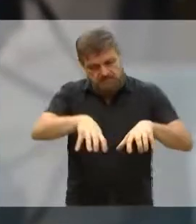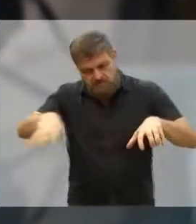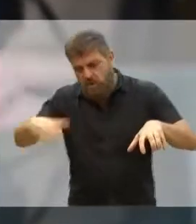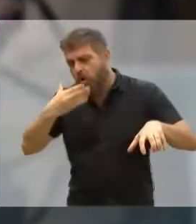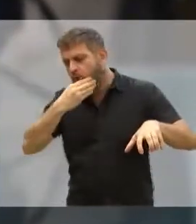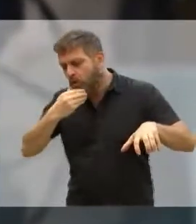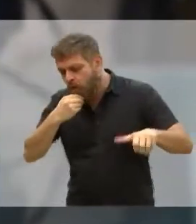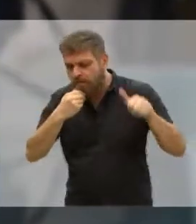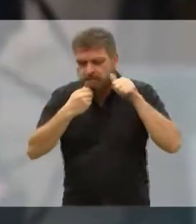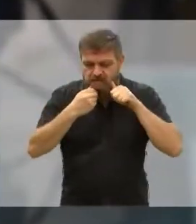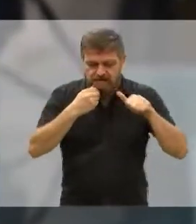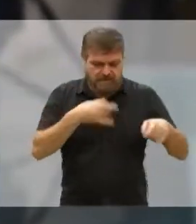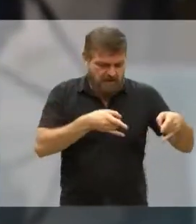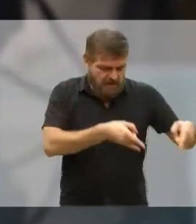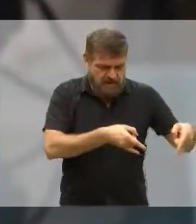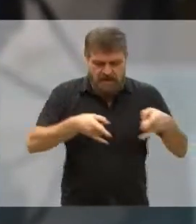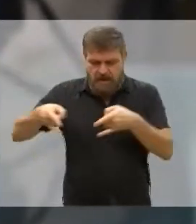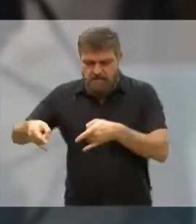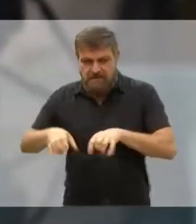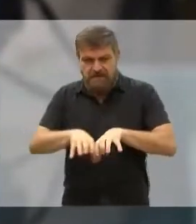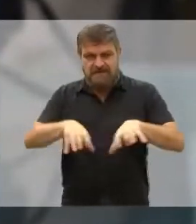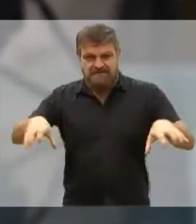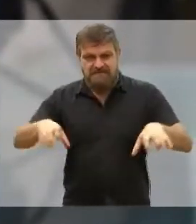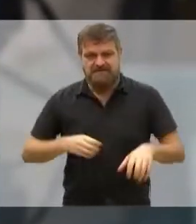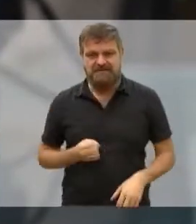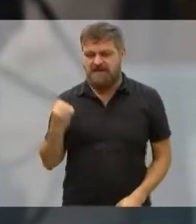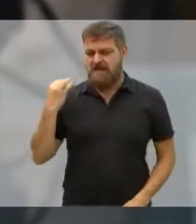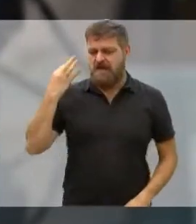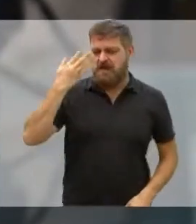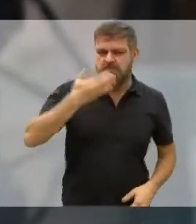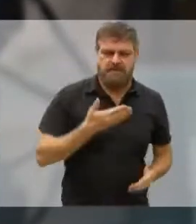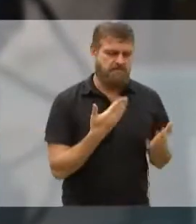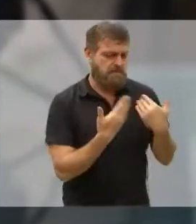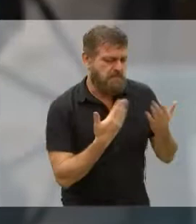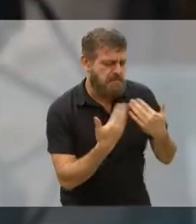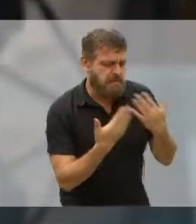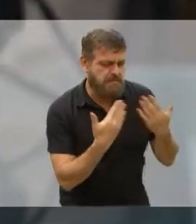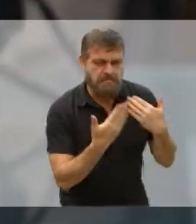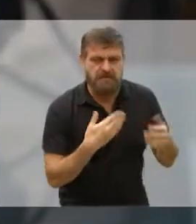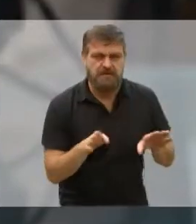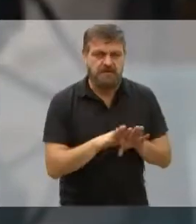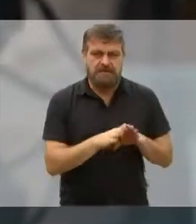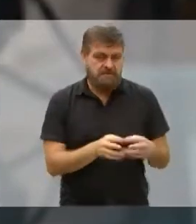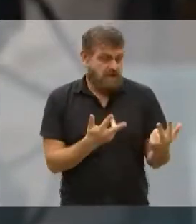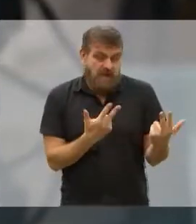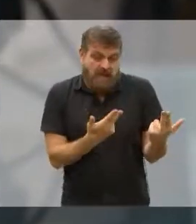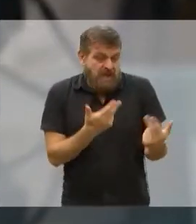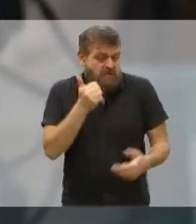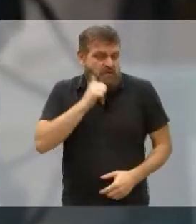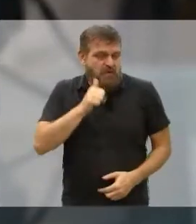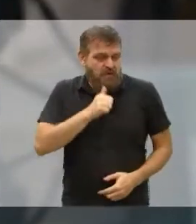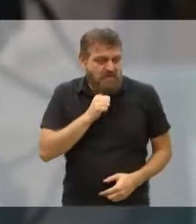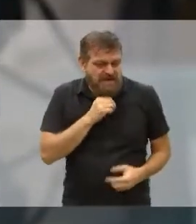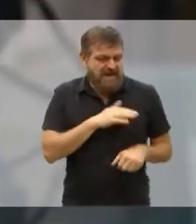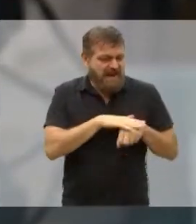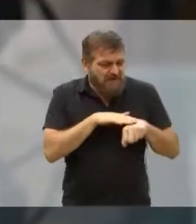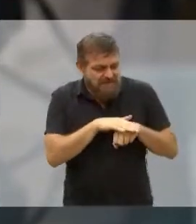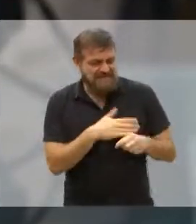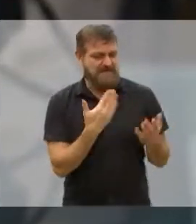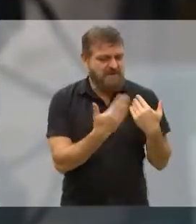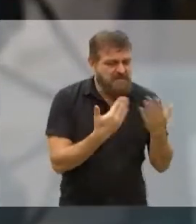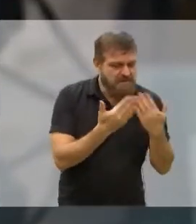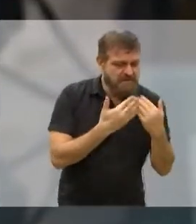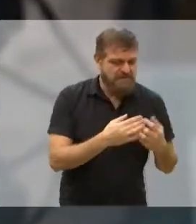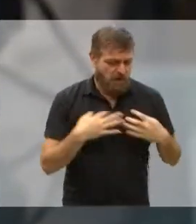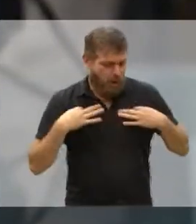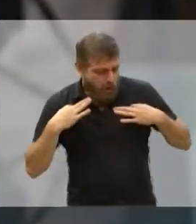gente dividiu meninas e meninos, né, para dormir. As meninas ficaram até, sabe Deus, que hora de tititi. Coisa de menina, que fica, ai, aí, você viu, ai, você trocou, você